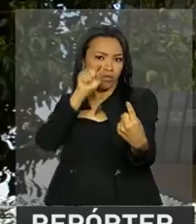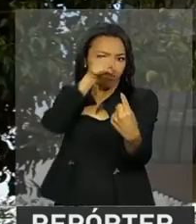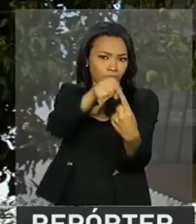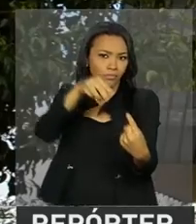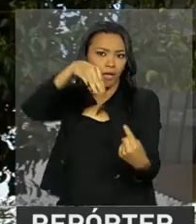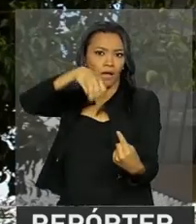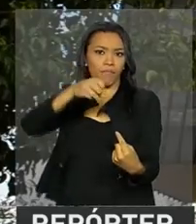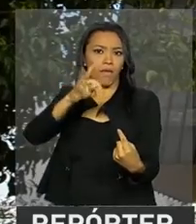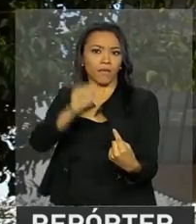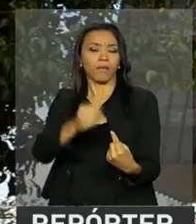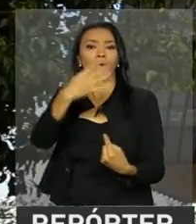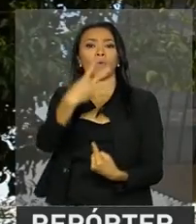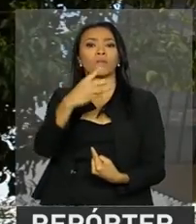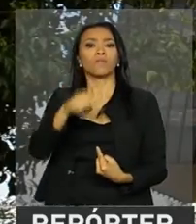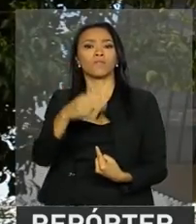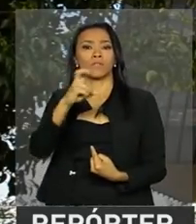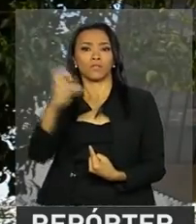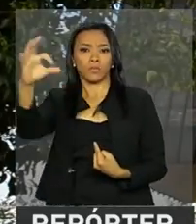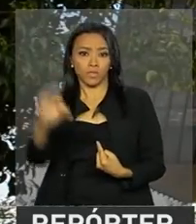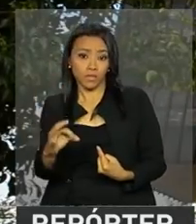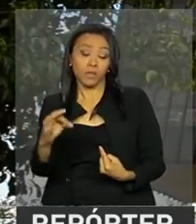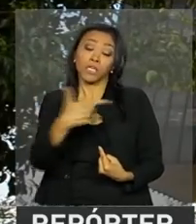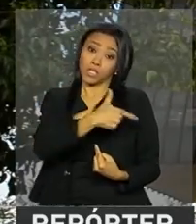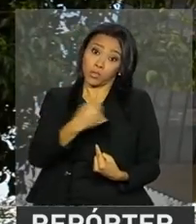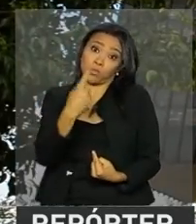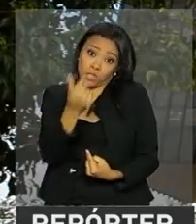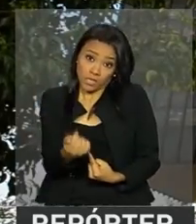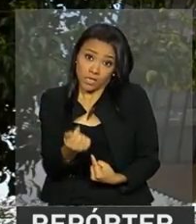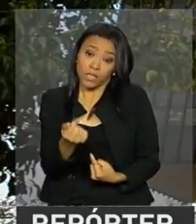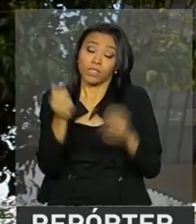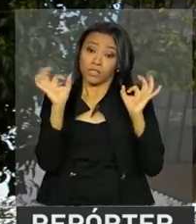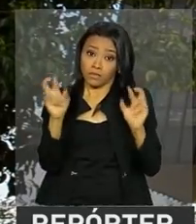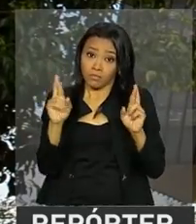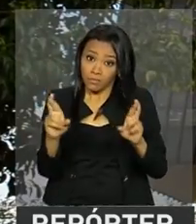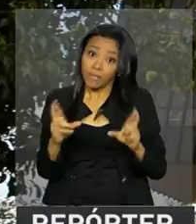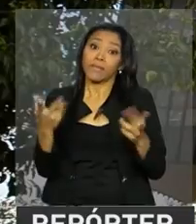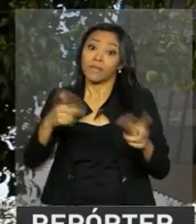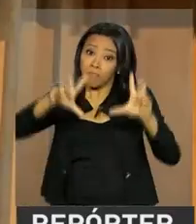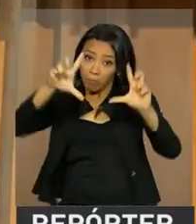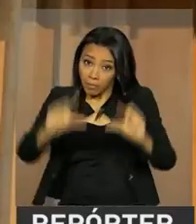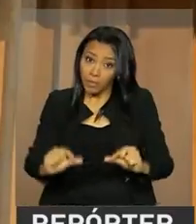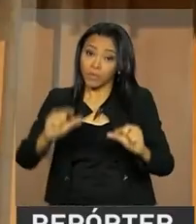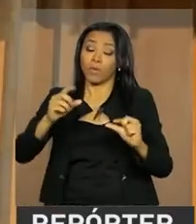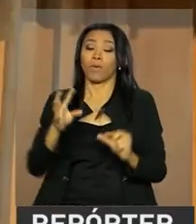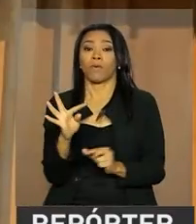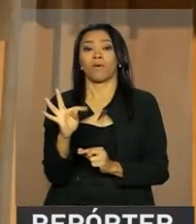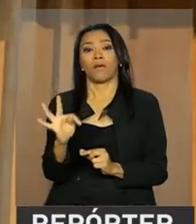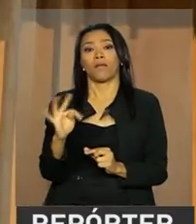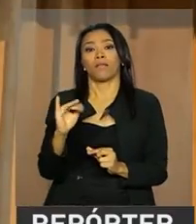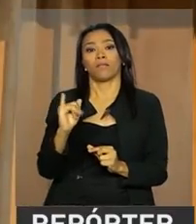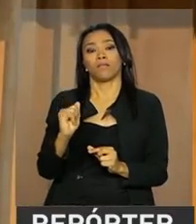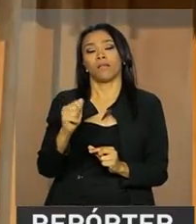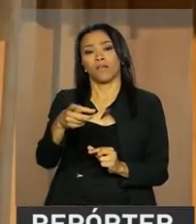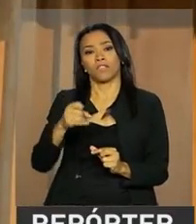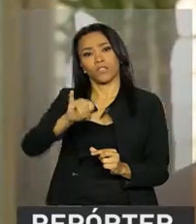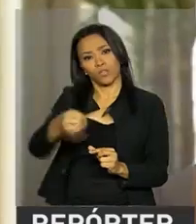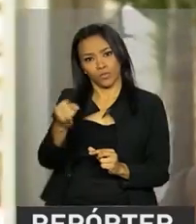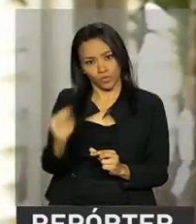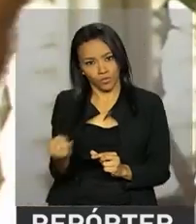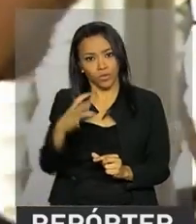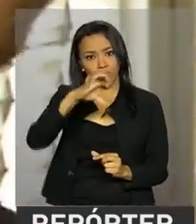as previsões são de que em 2017 termine com a taxa básica de juros ainda menor 9,25 por cento